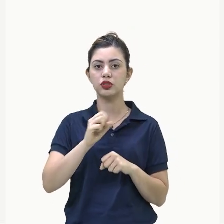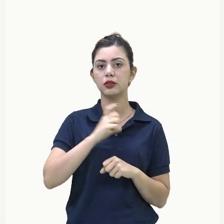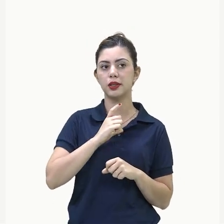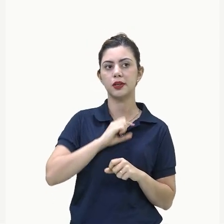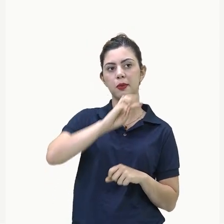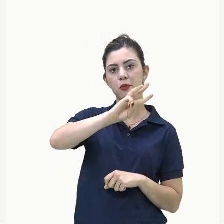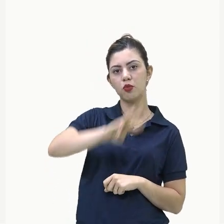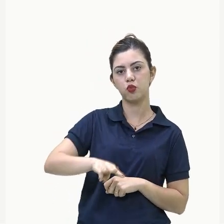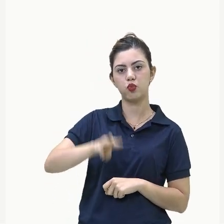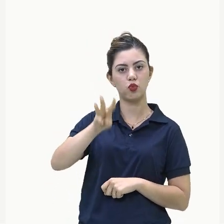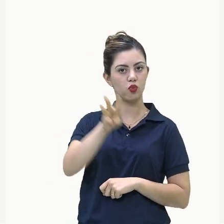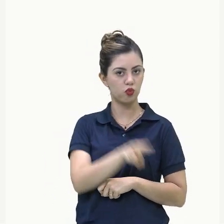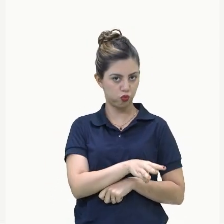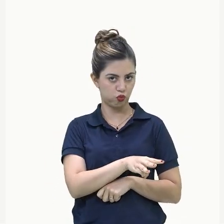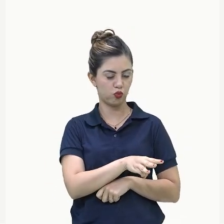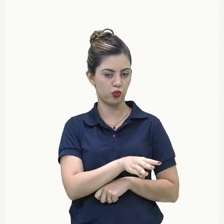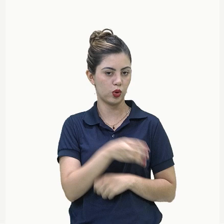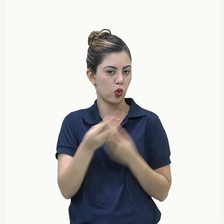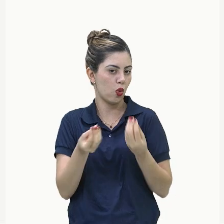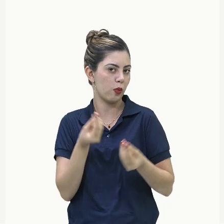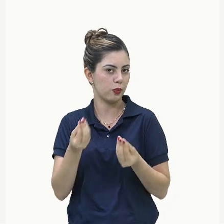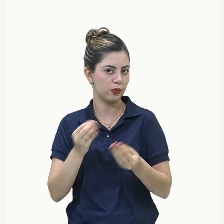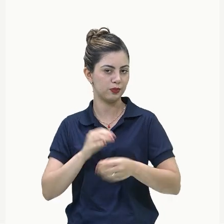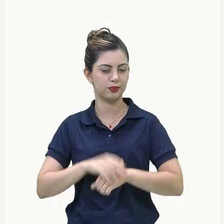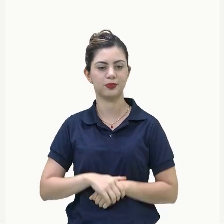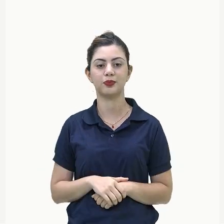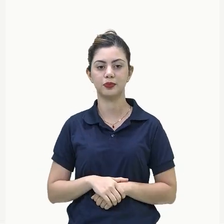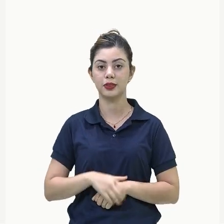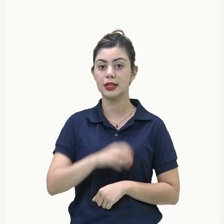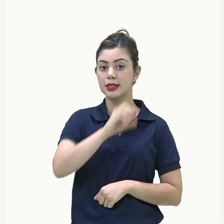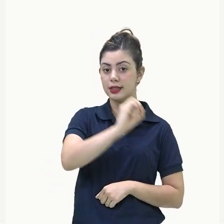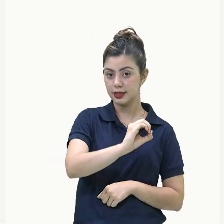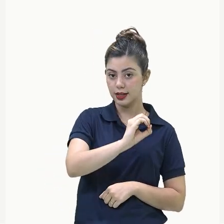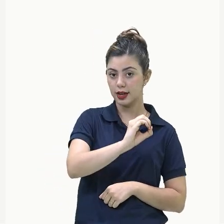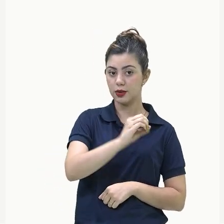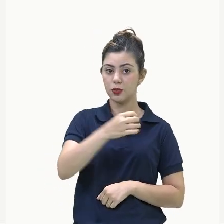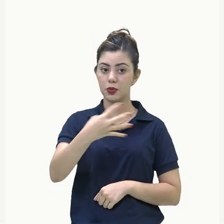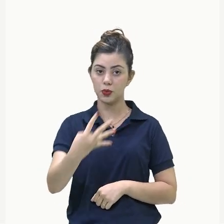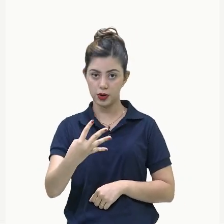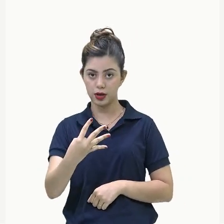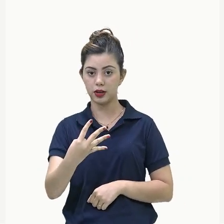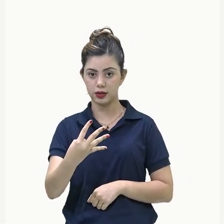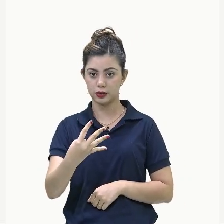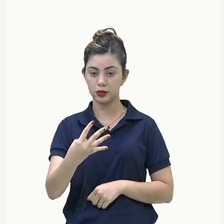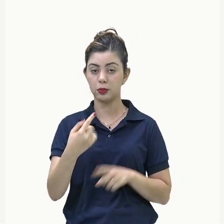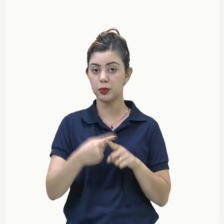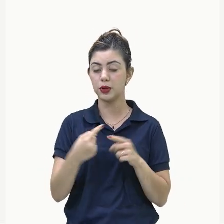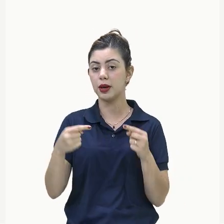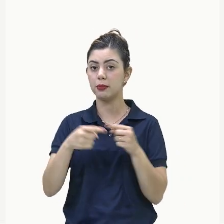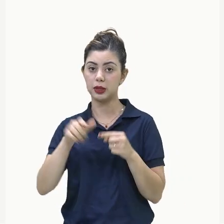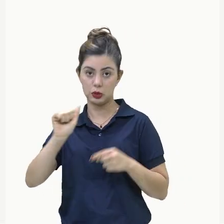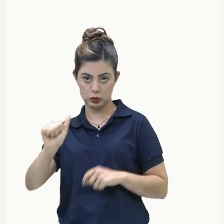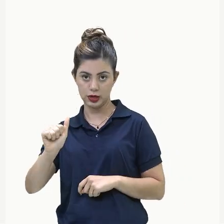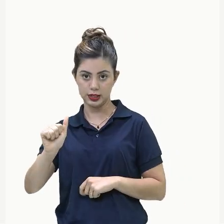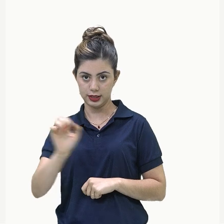tá? Então, 0, 4, né? Que são as informações que nós temos aqui.